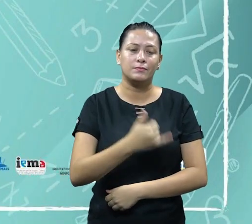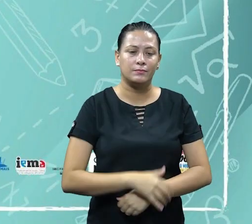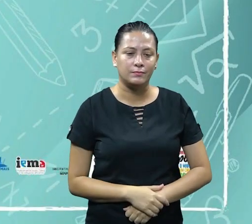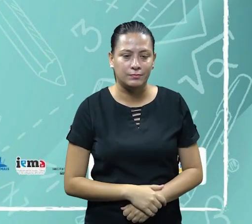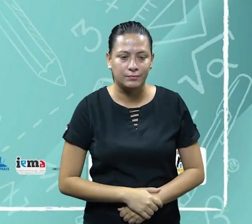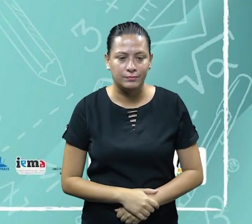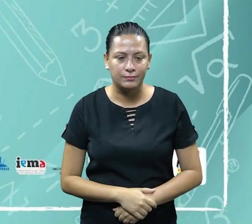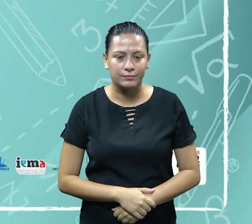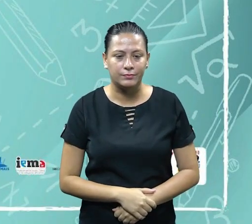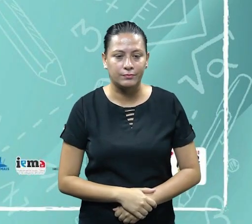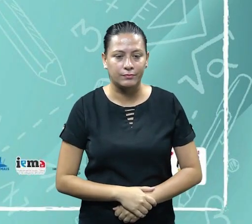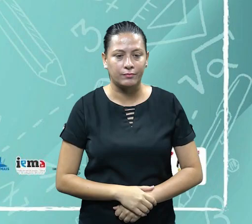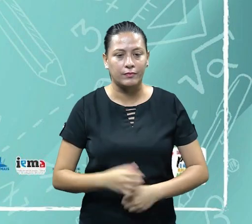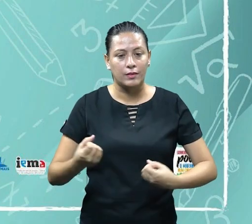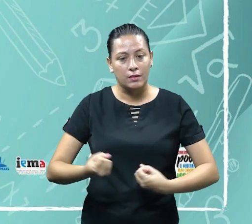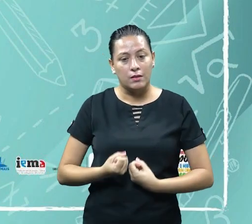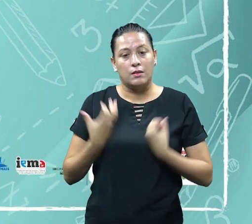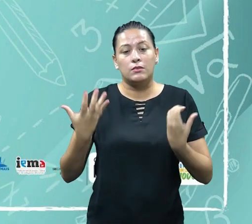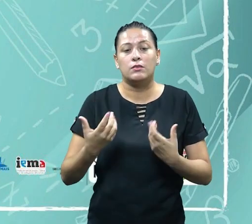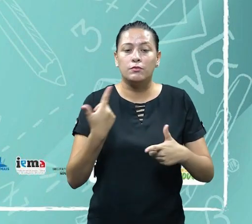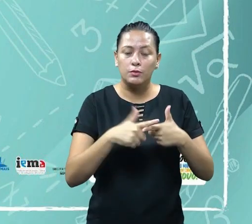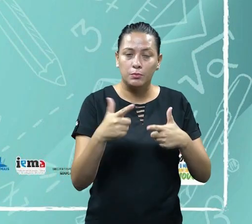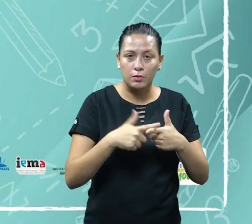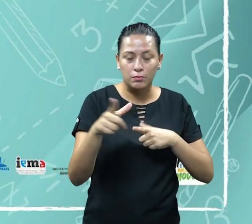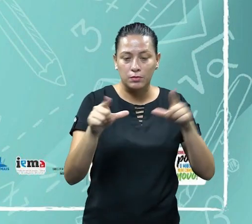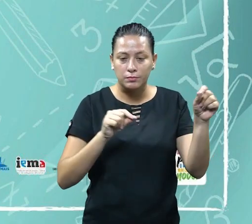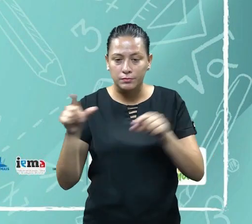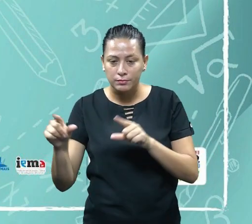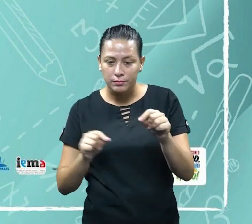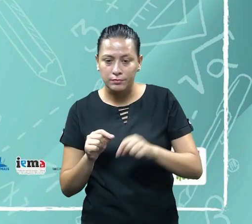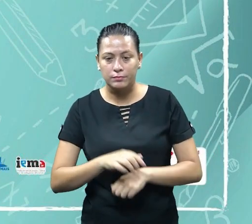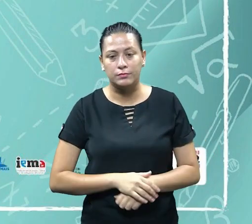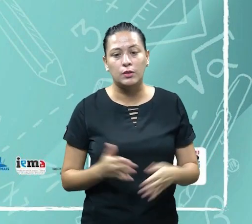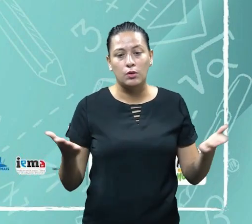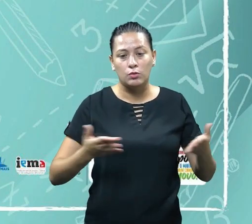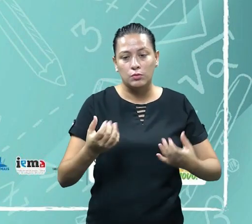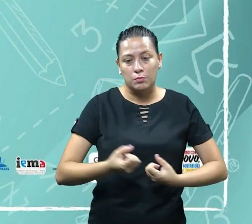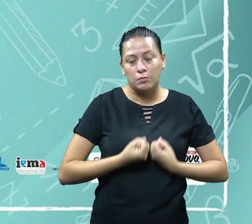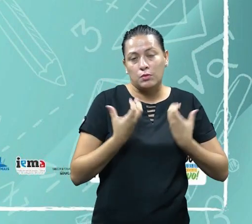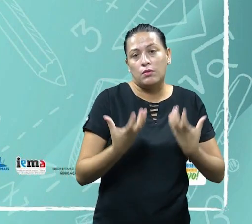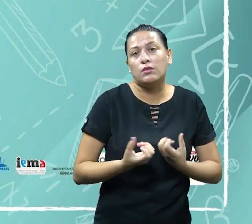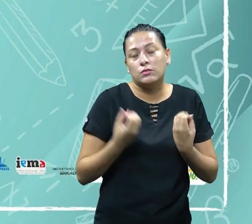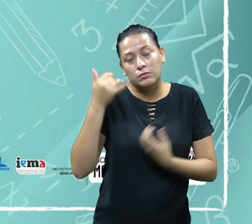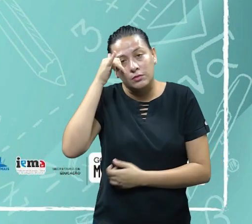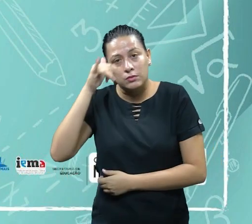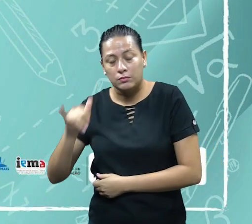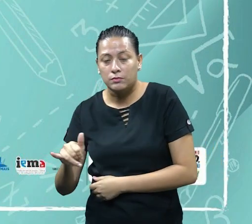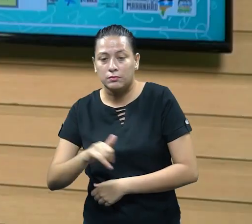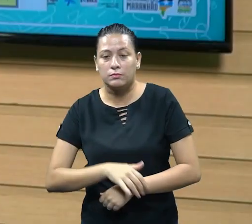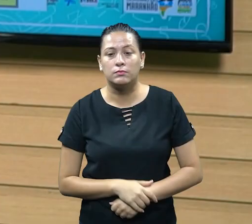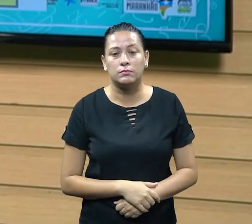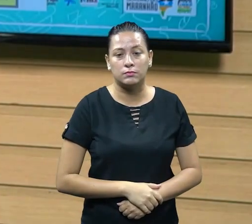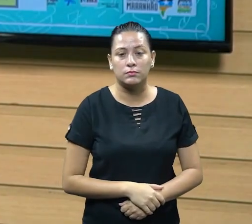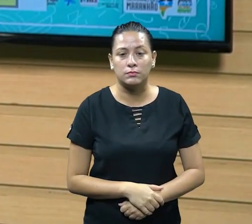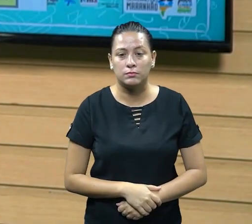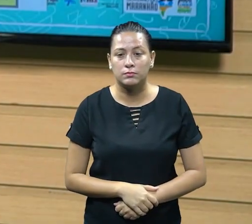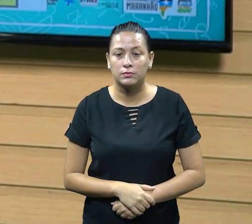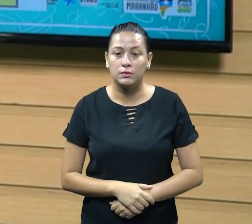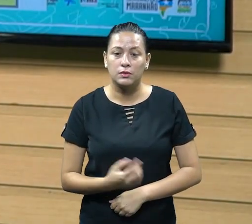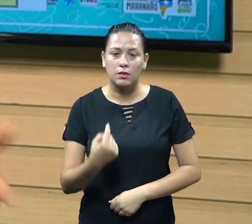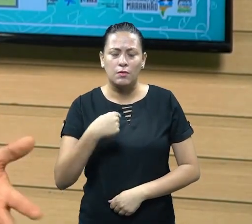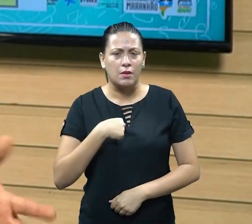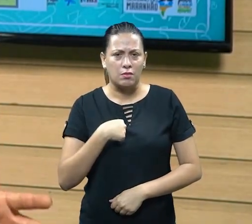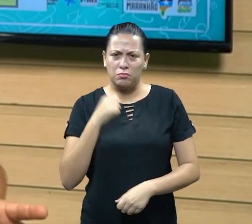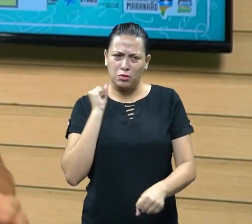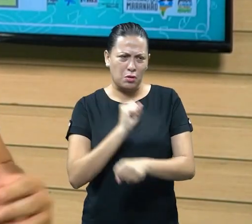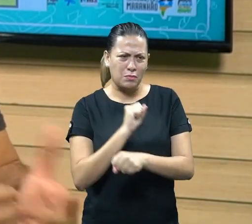e solucionador de problemas, hoje, proativo e preventivo, né? O que é proativo? Eu não